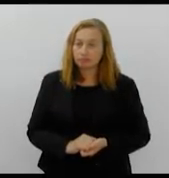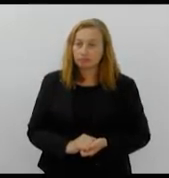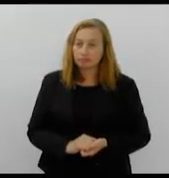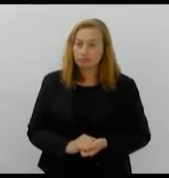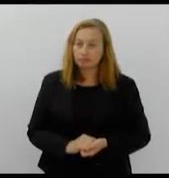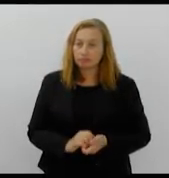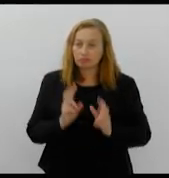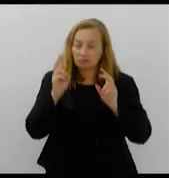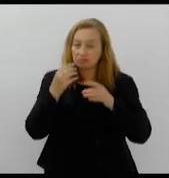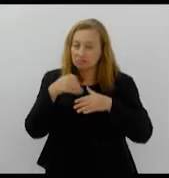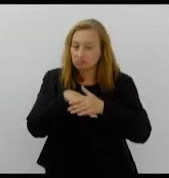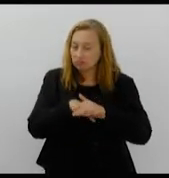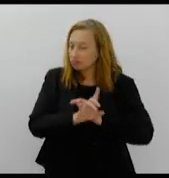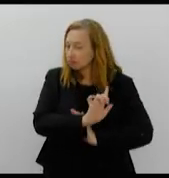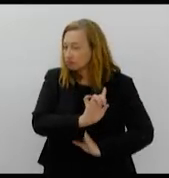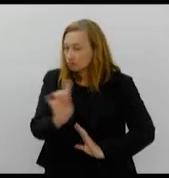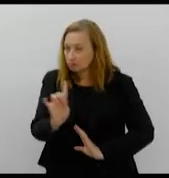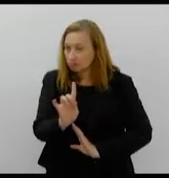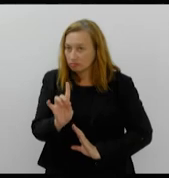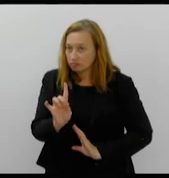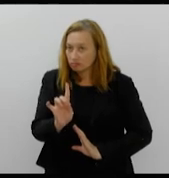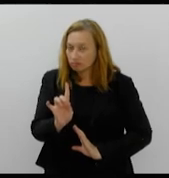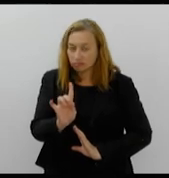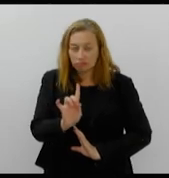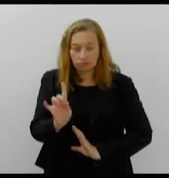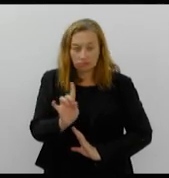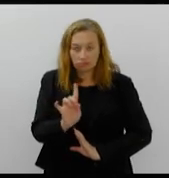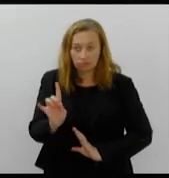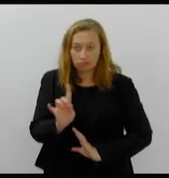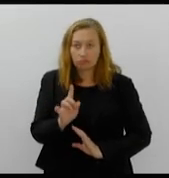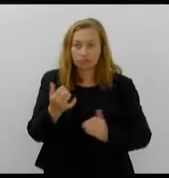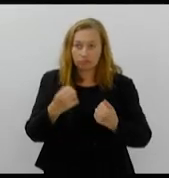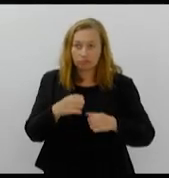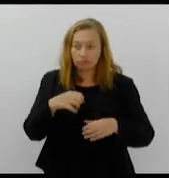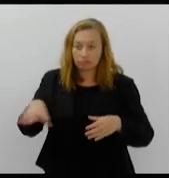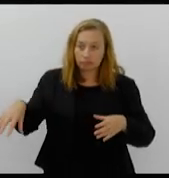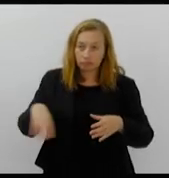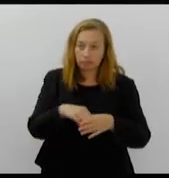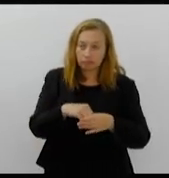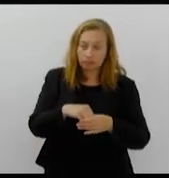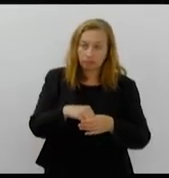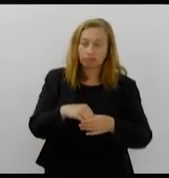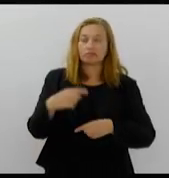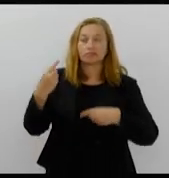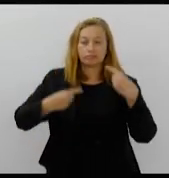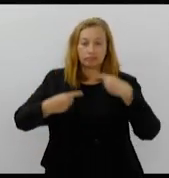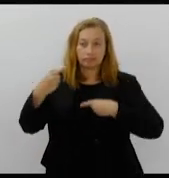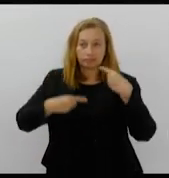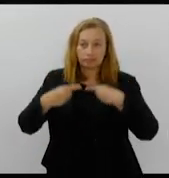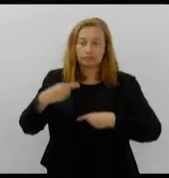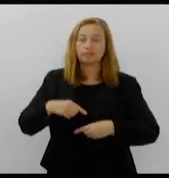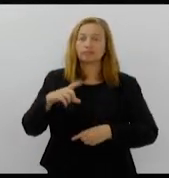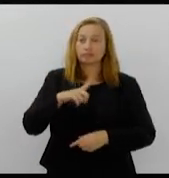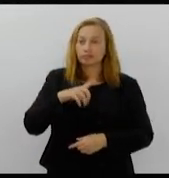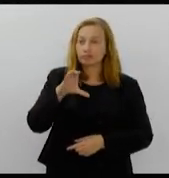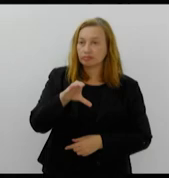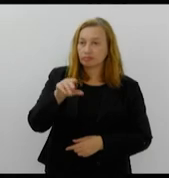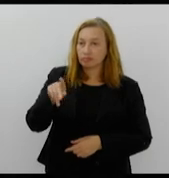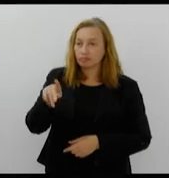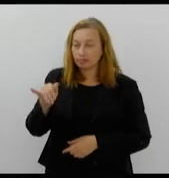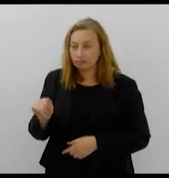para o cantinho. Ele não tem que ir para o cantinho, ele tem que vir para o centro do debate. Nós temos que ter CPI, nós temos que